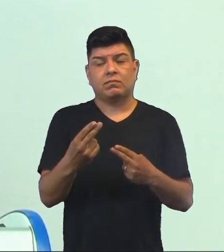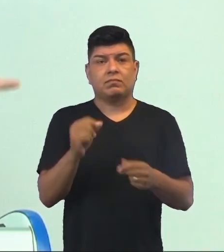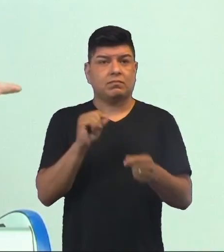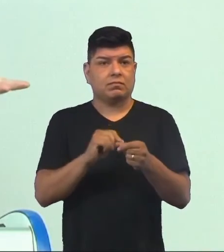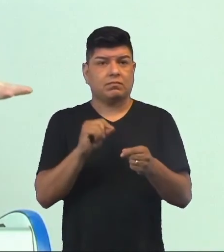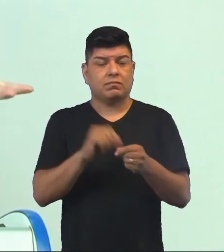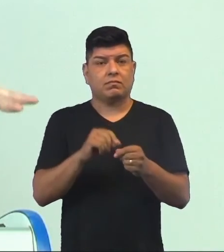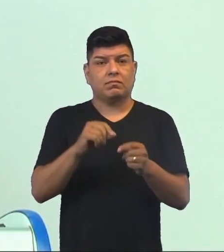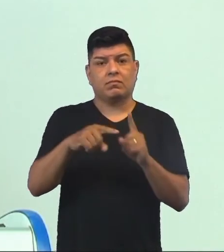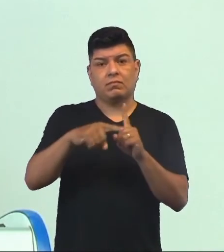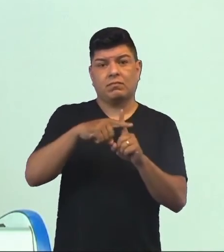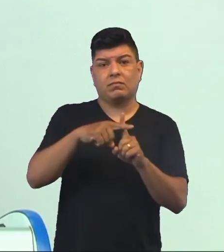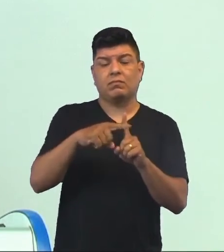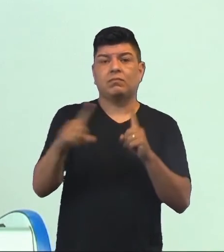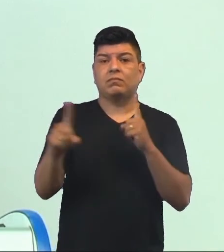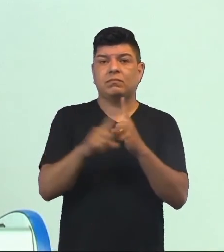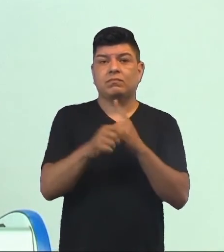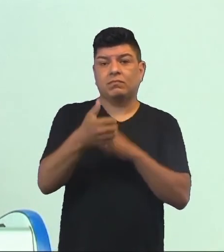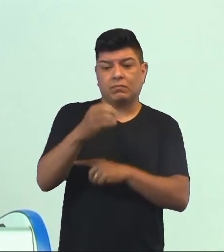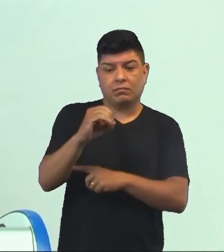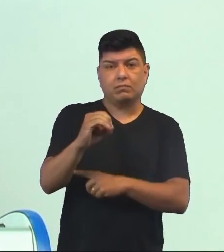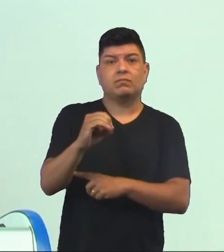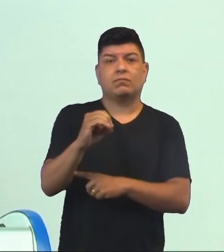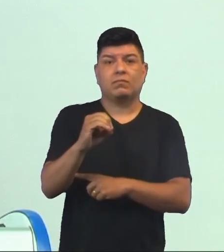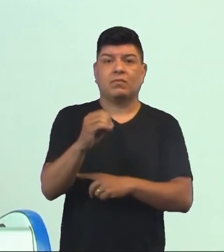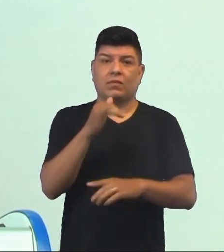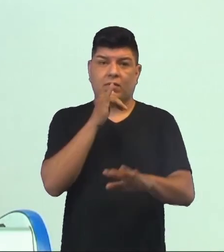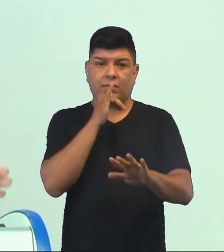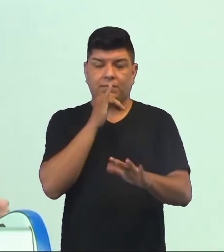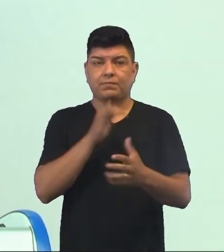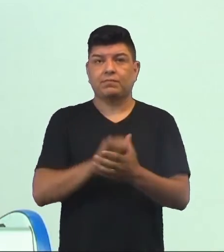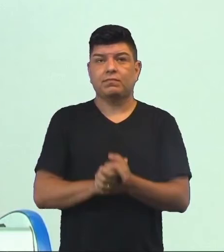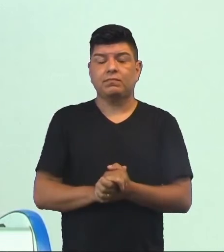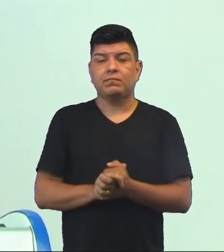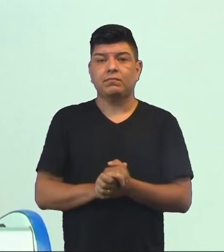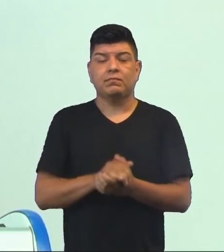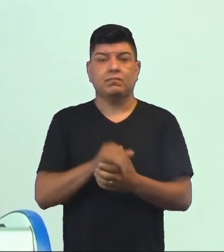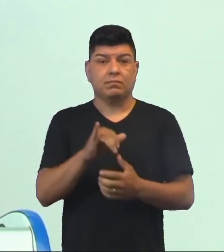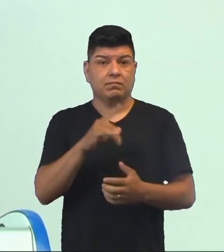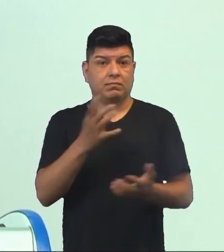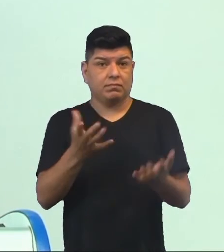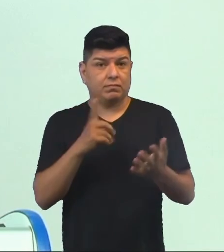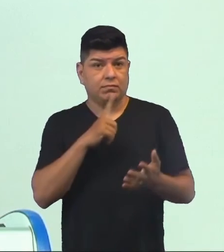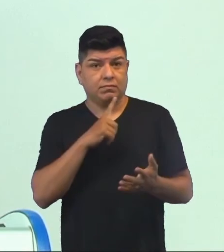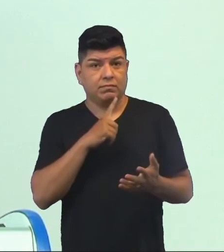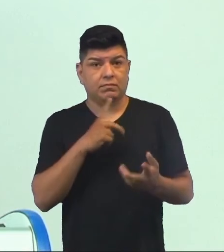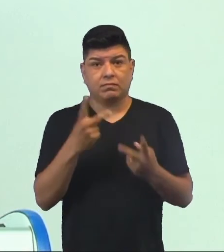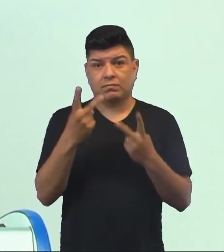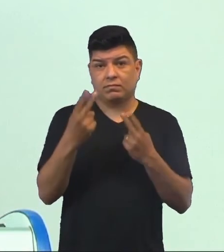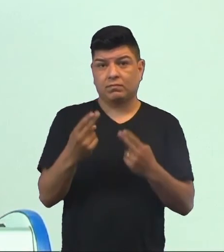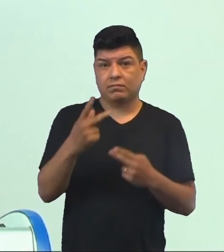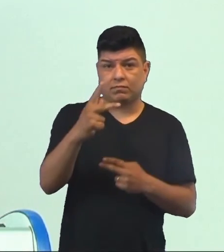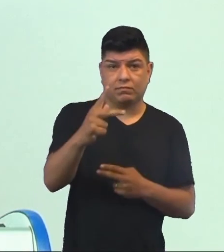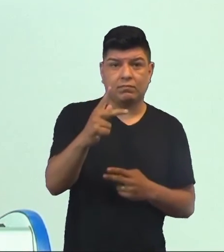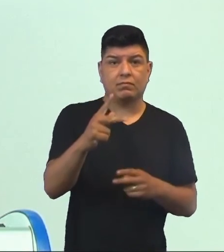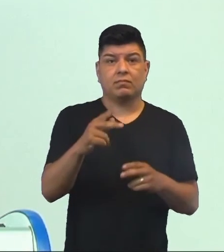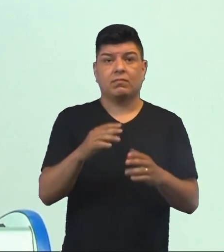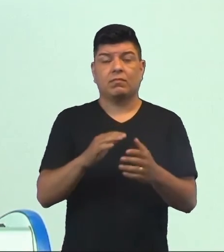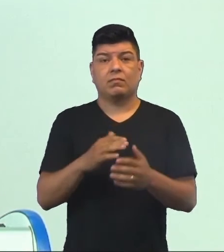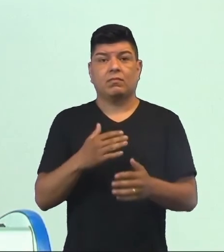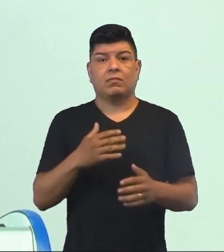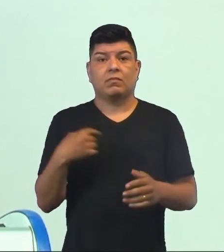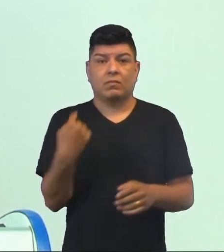fazer somas que encontre 10 por exemplo se eu quero ter um termo igual ao seu nós